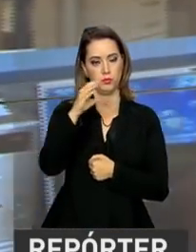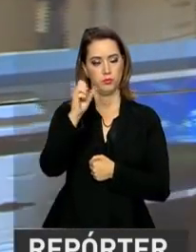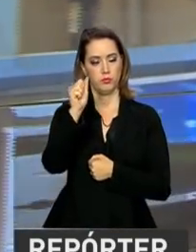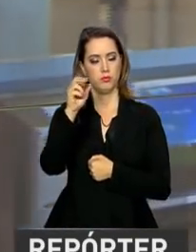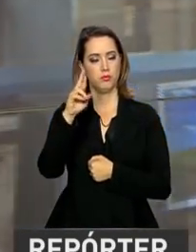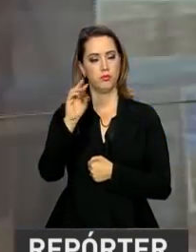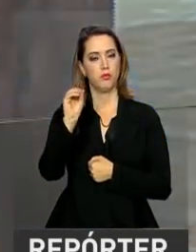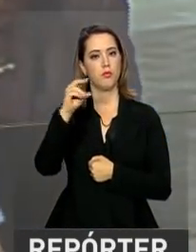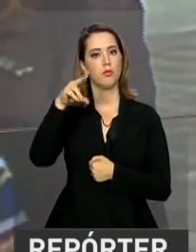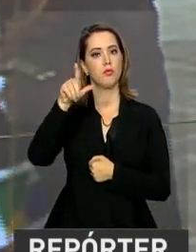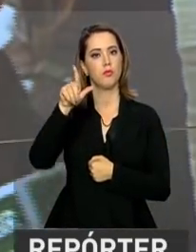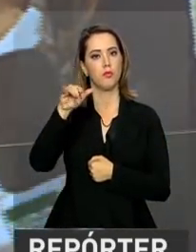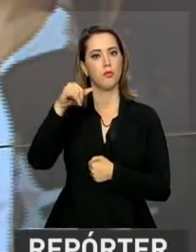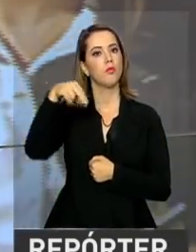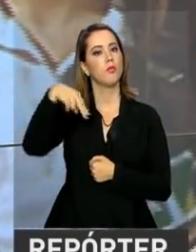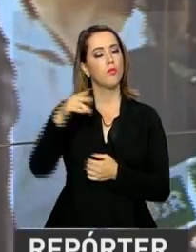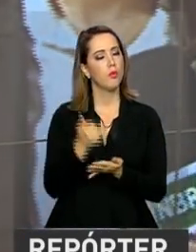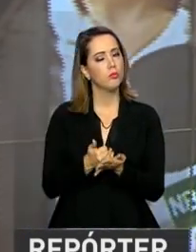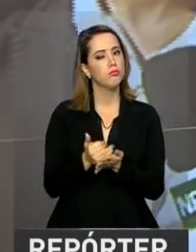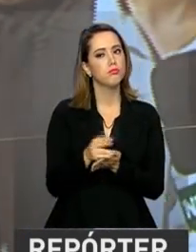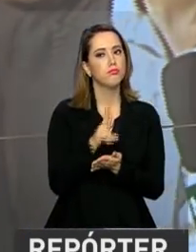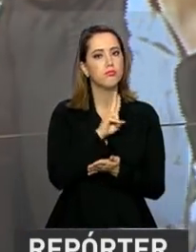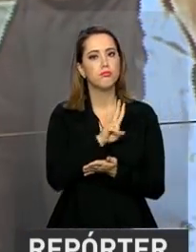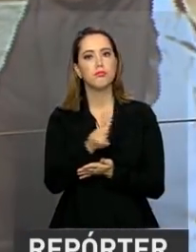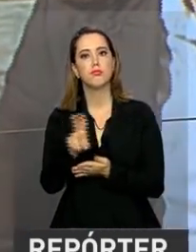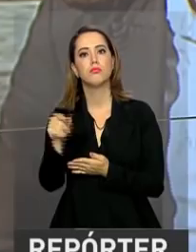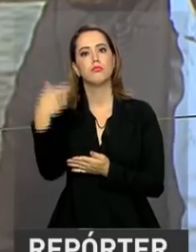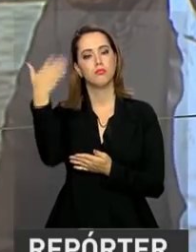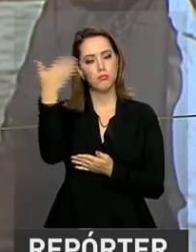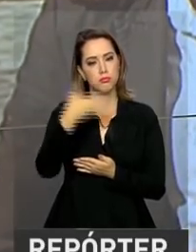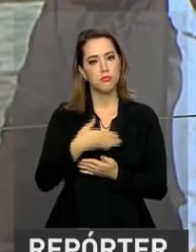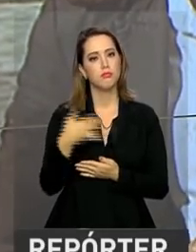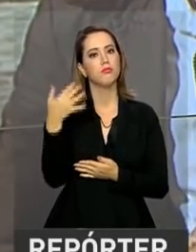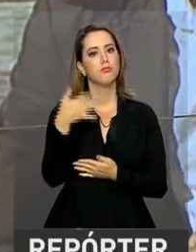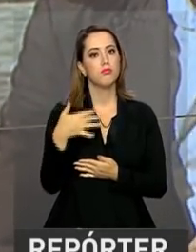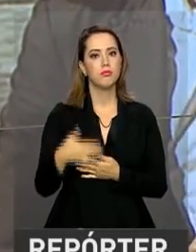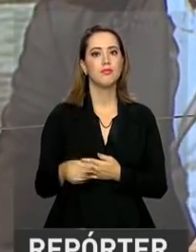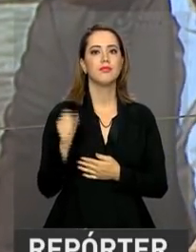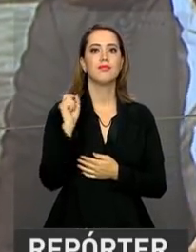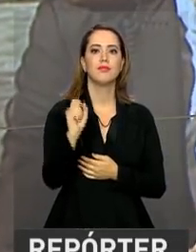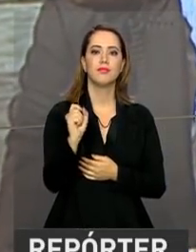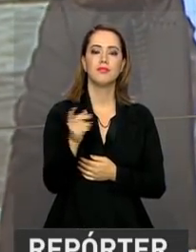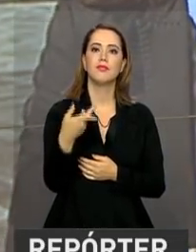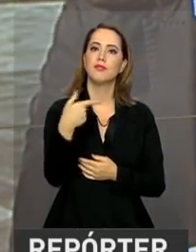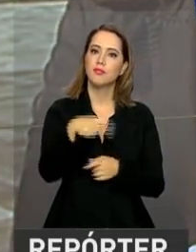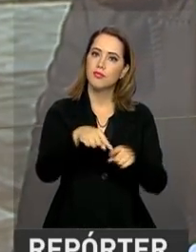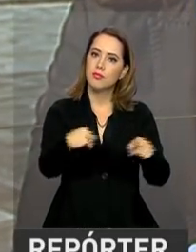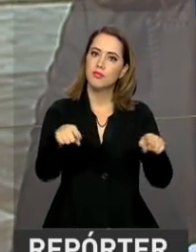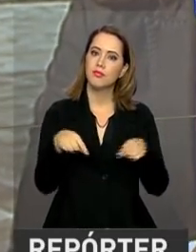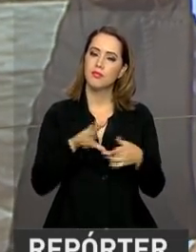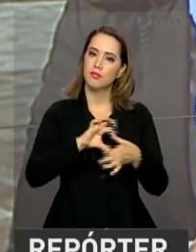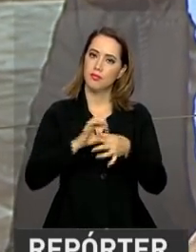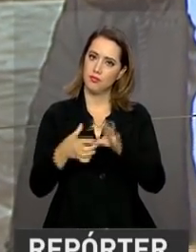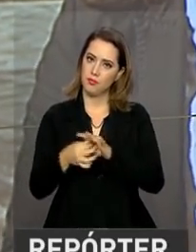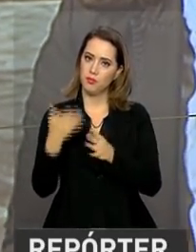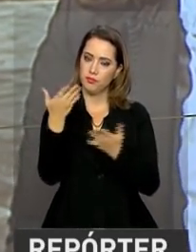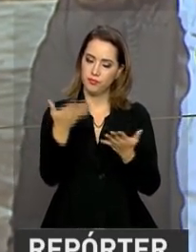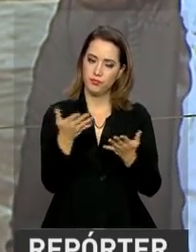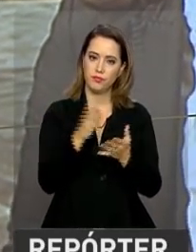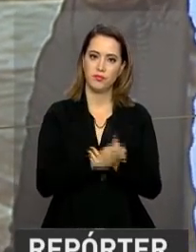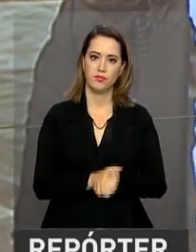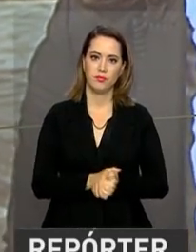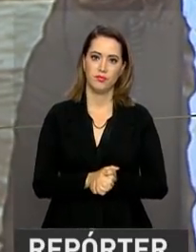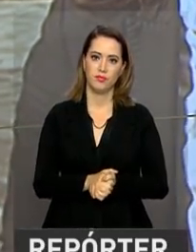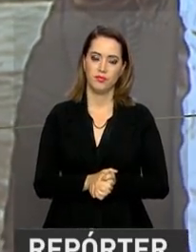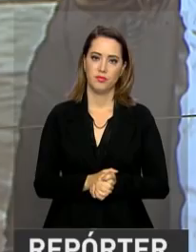está acompanhando a visita do de Michel Temer e traz os detalhes pra gente ao vivo do Parque Olímpico. Oi, Carolina, boa tarde para você.